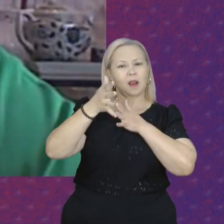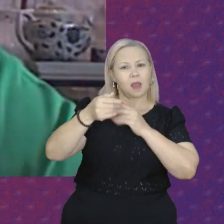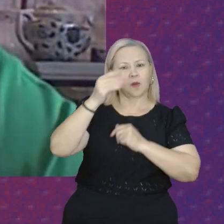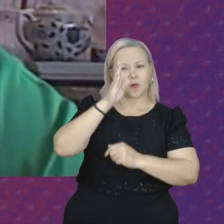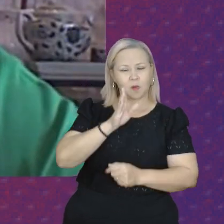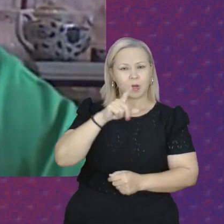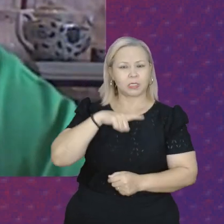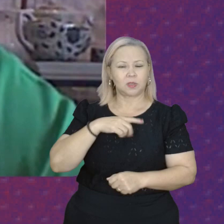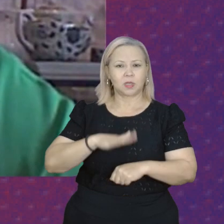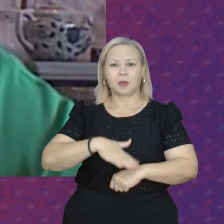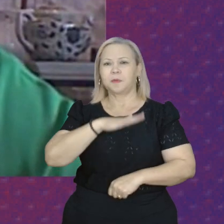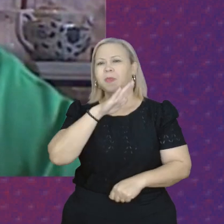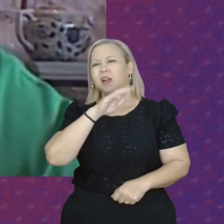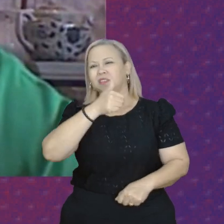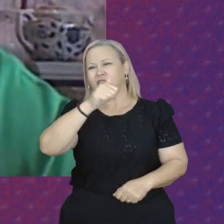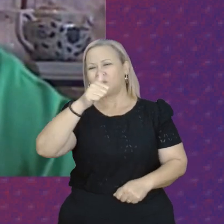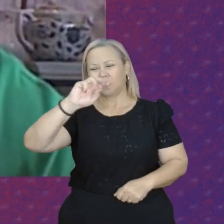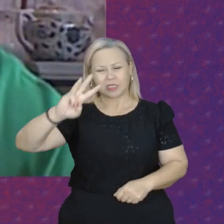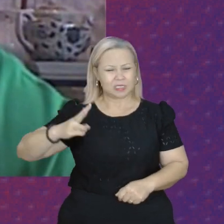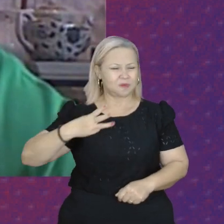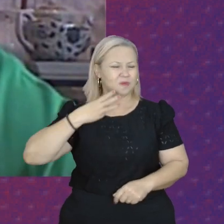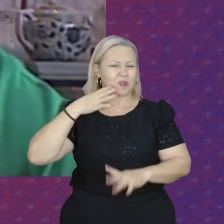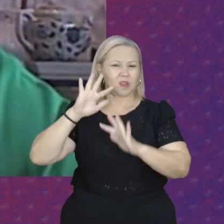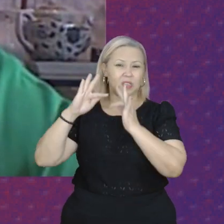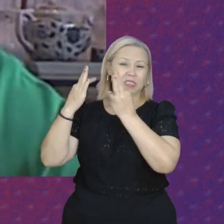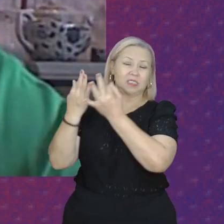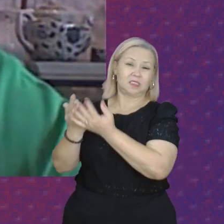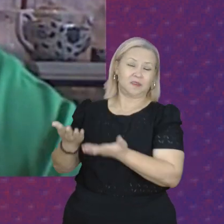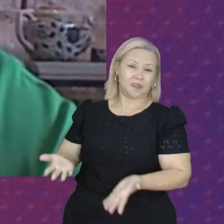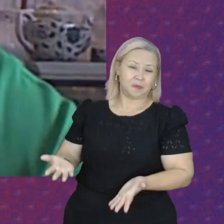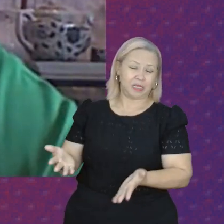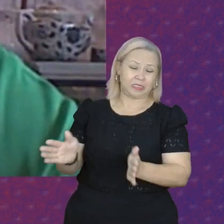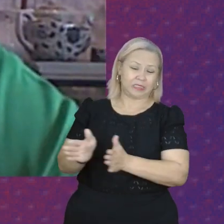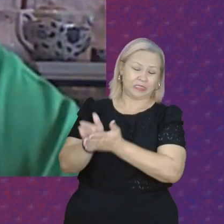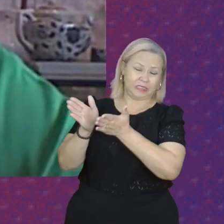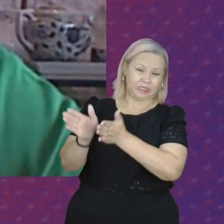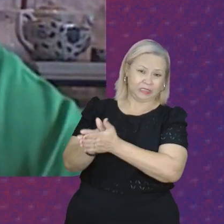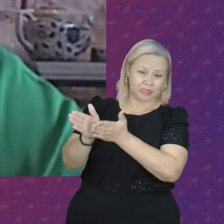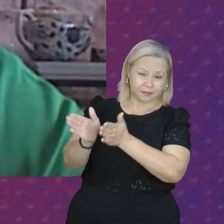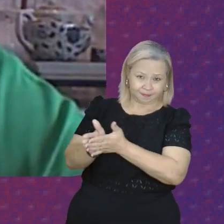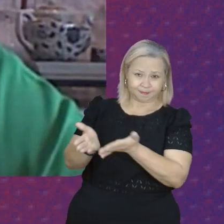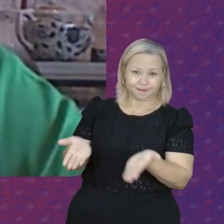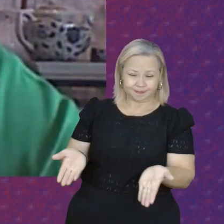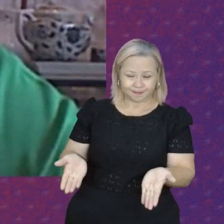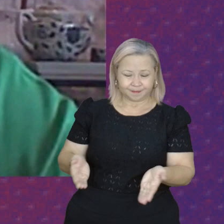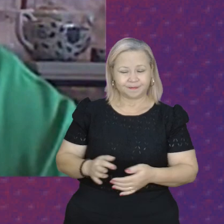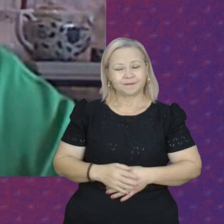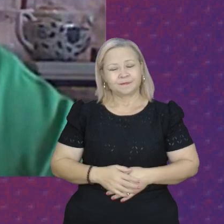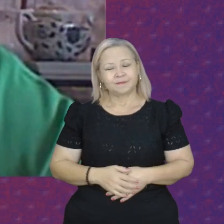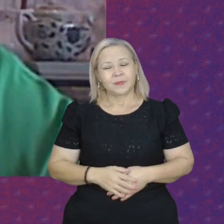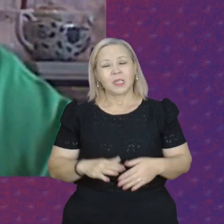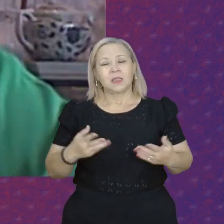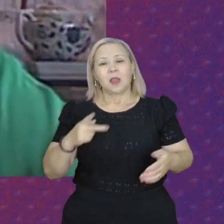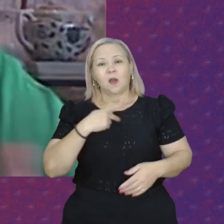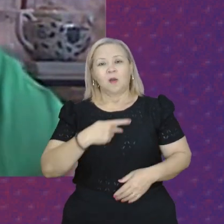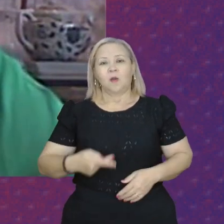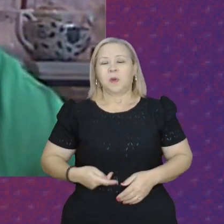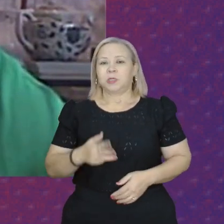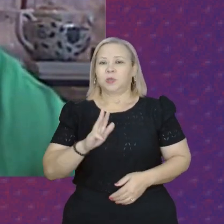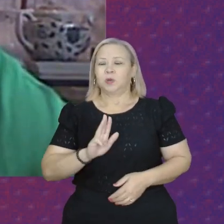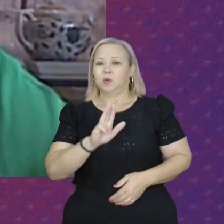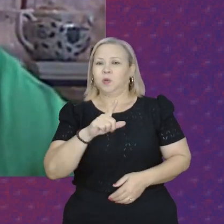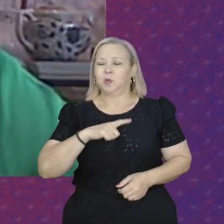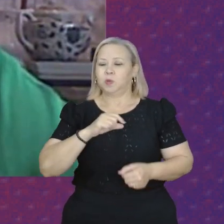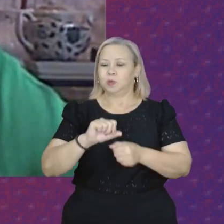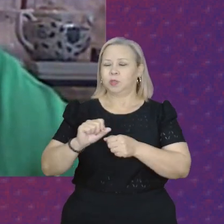tinha mais de 11 milhões de famílias em situação de pobreza. Então, é claro que o presidente Lula, que havia feito